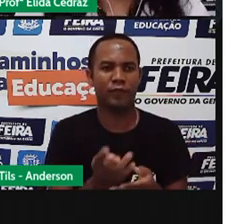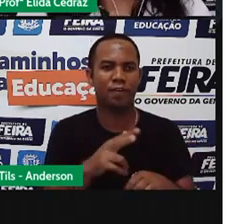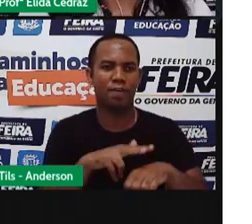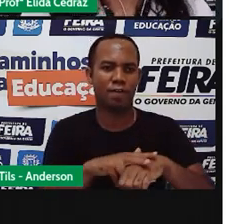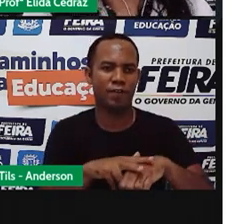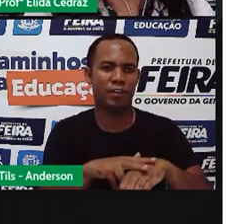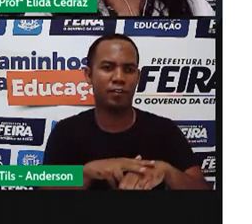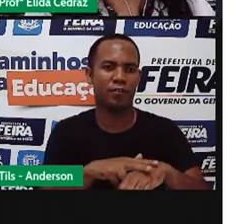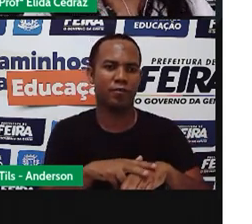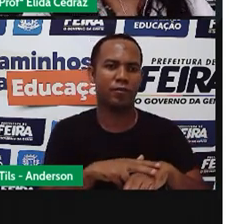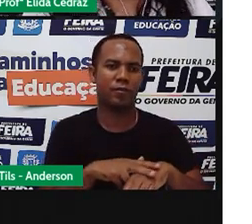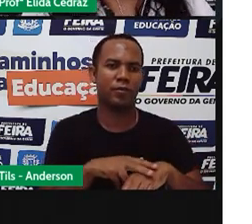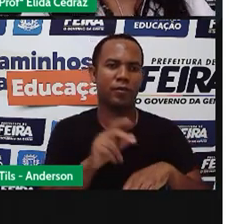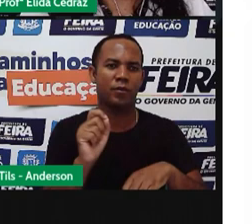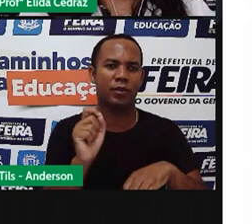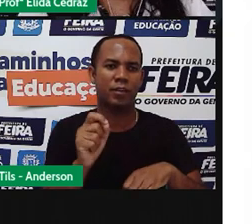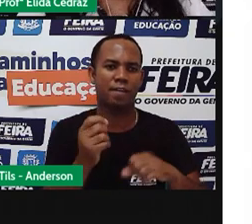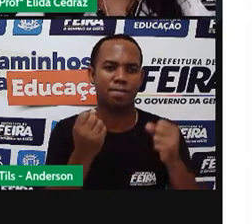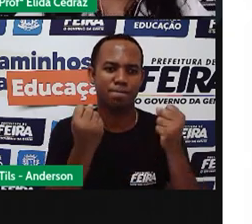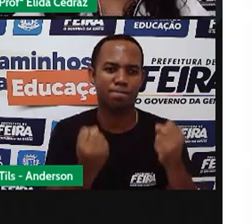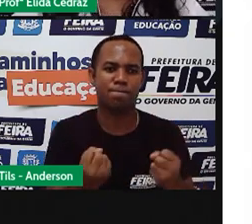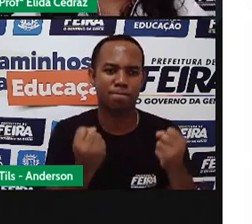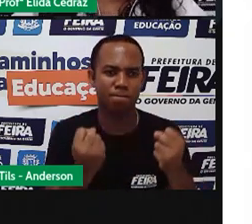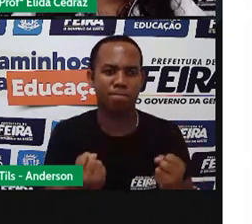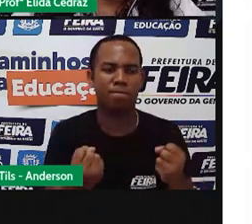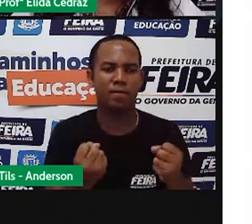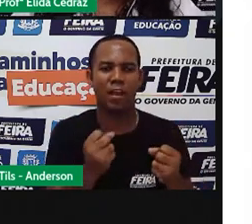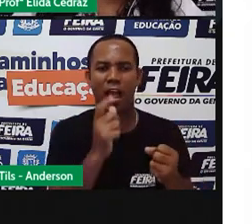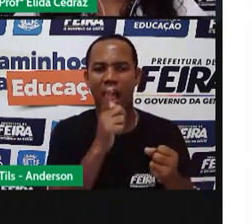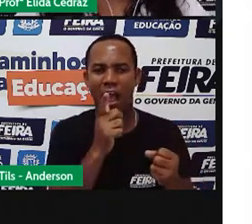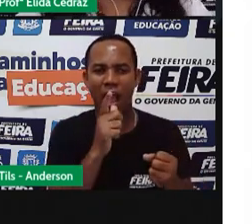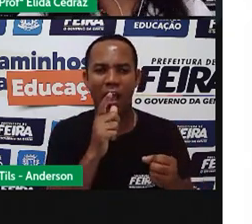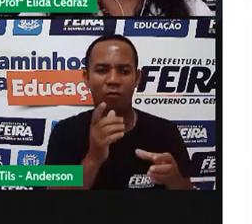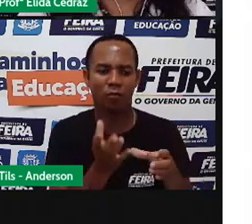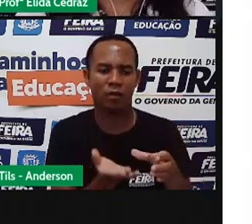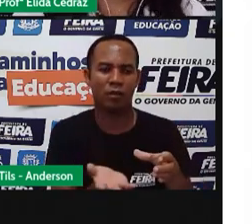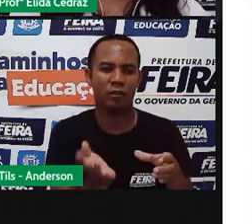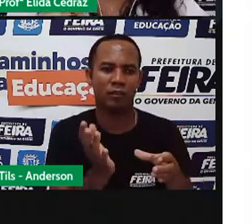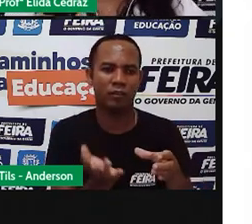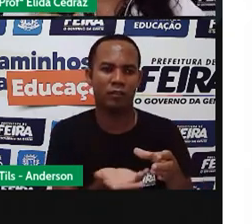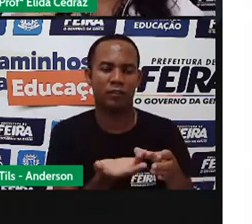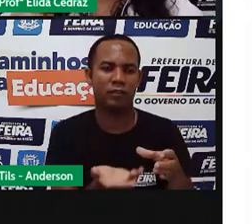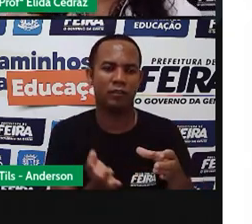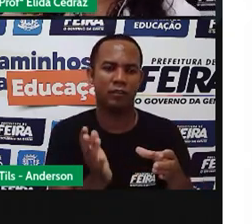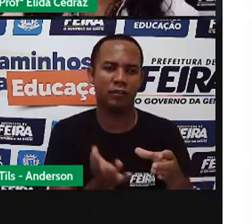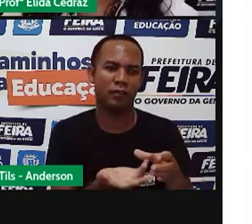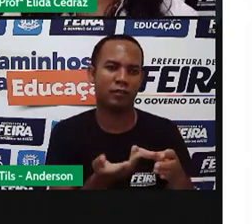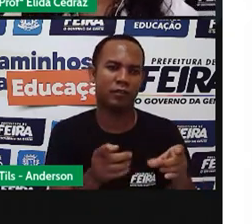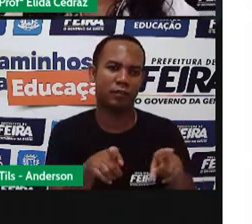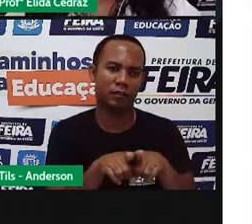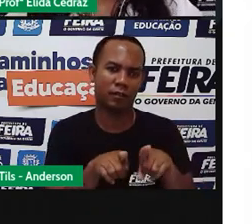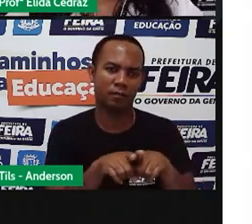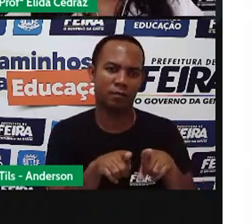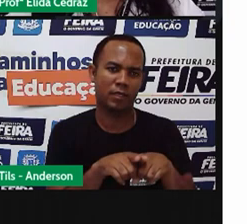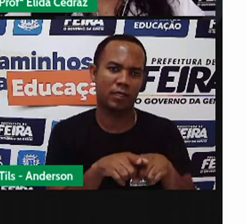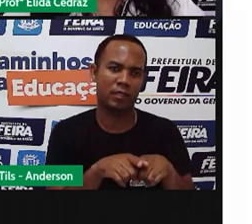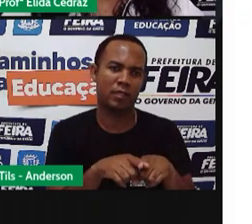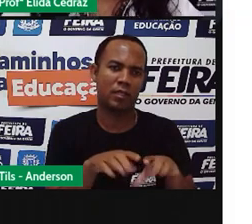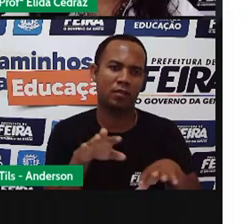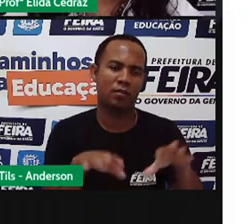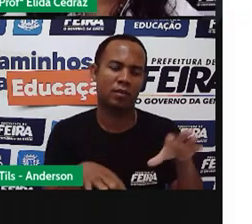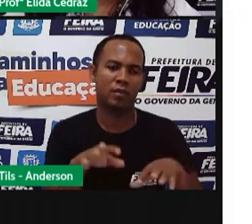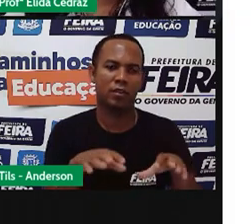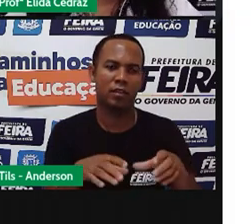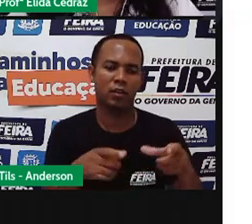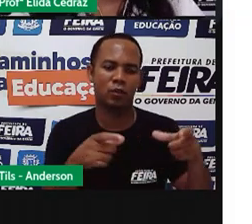vidro. O vidro é resistente à água e a uma determinada temperatura